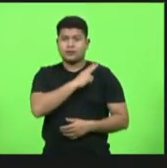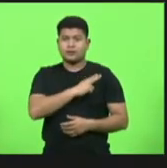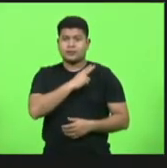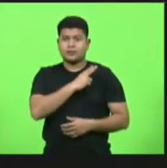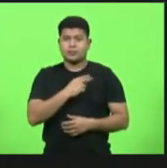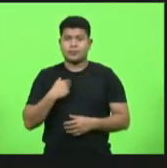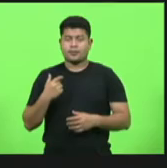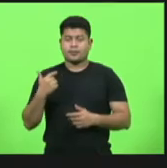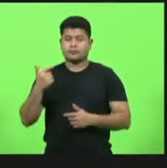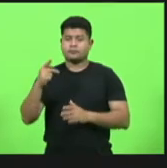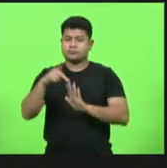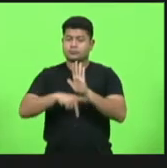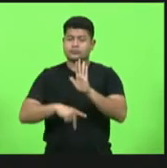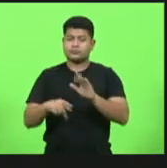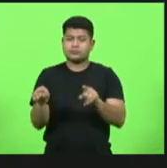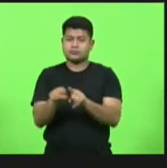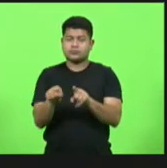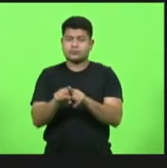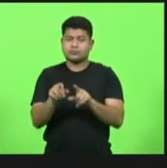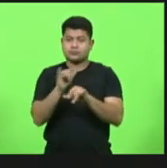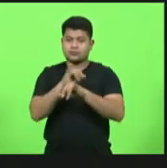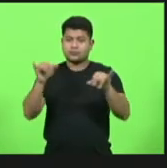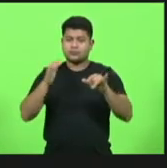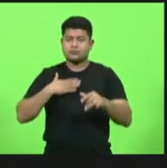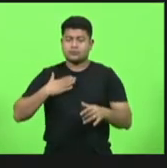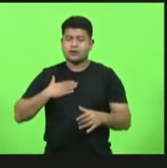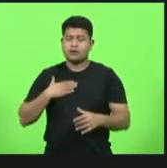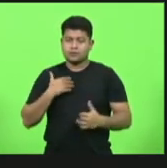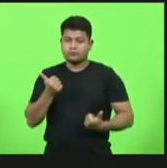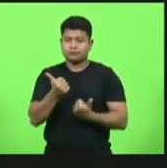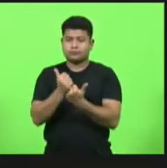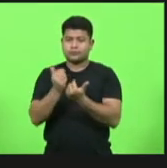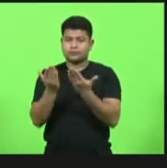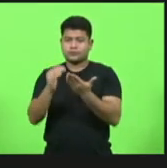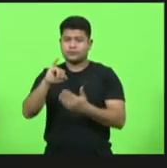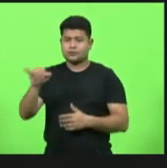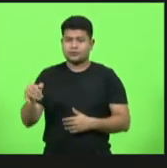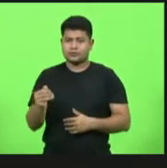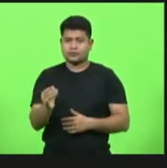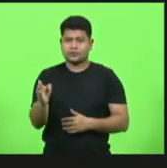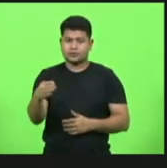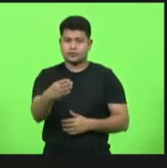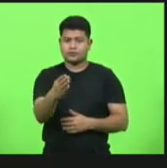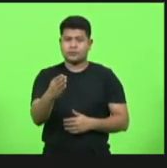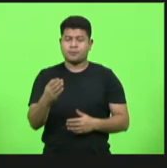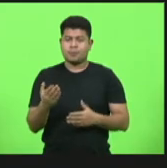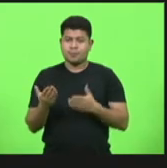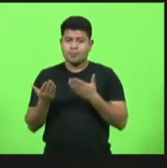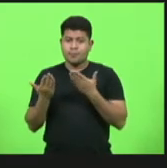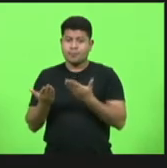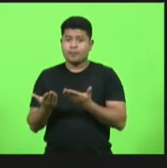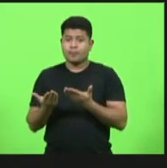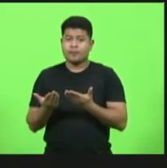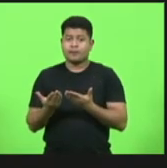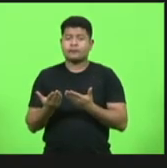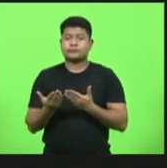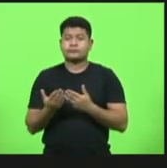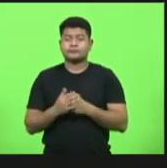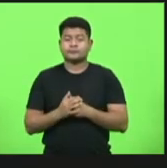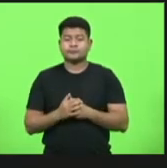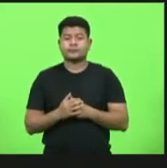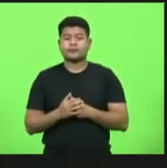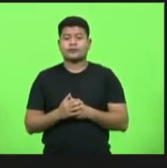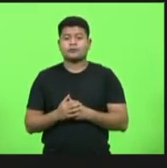e declarar também meu voto, meu apoio a Jaguaruna, o prefeito lá, Laerte, o vice Henrique, nosso apoio a essa terra boa de Jaguaruna